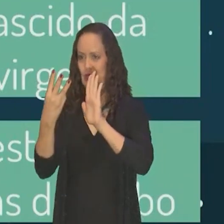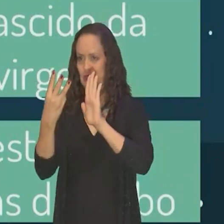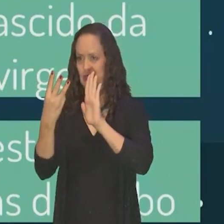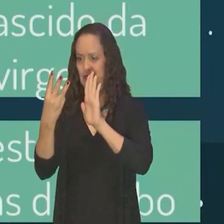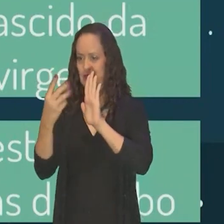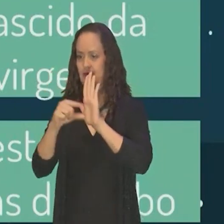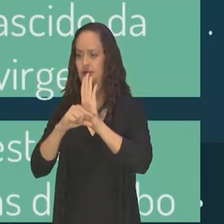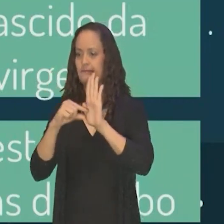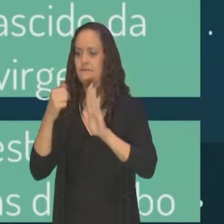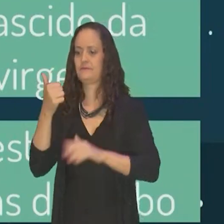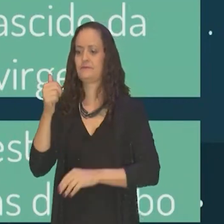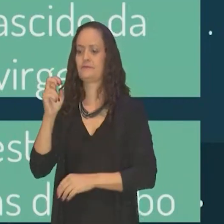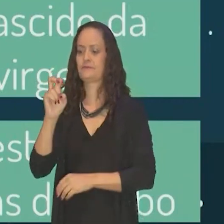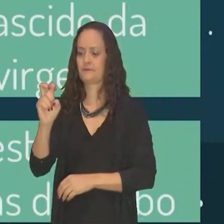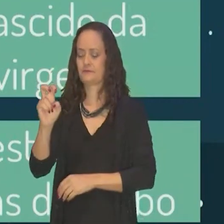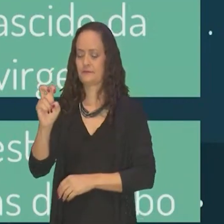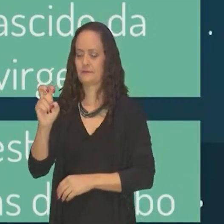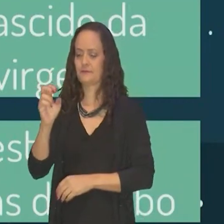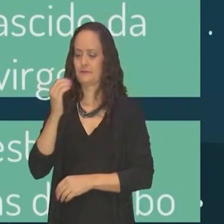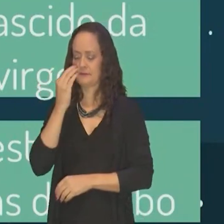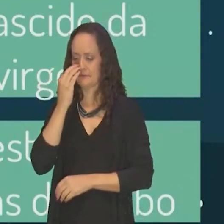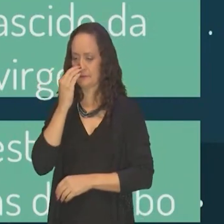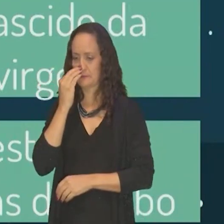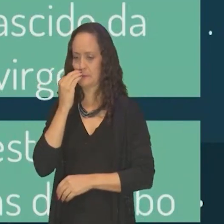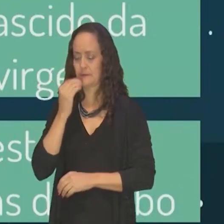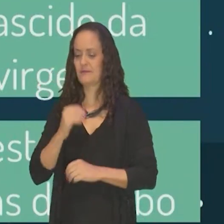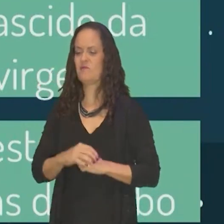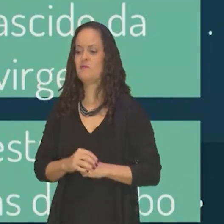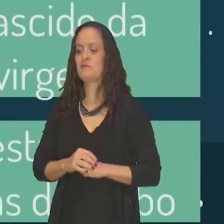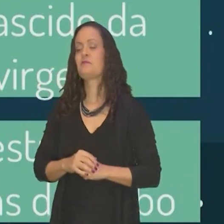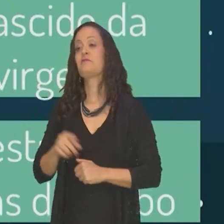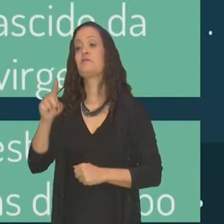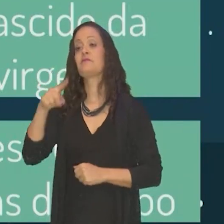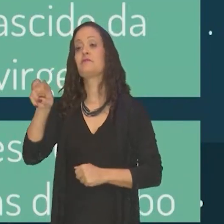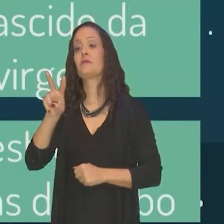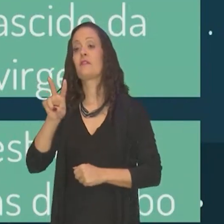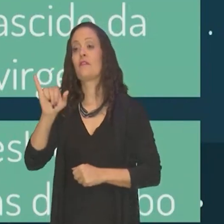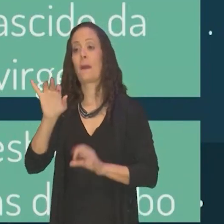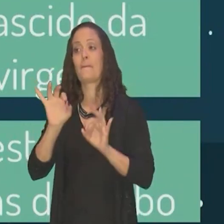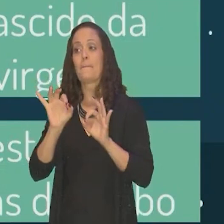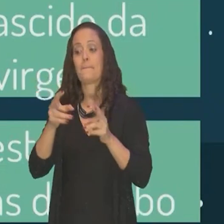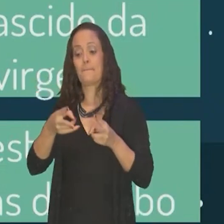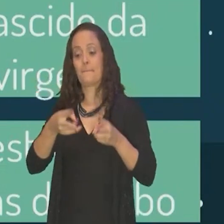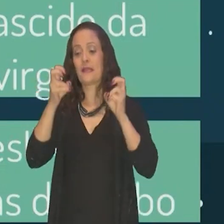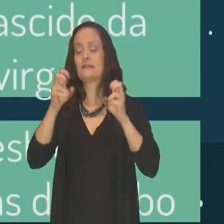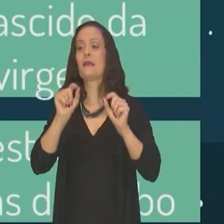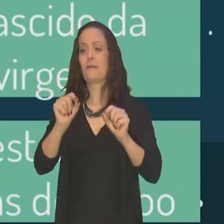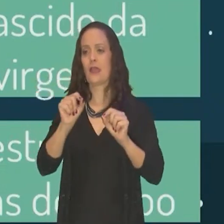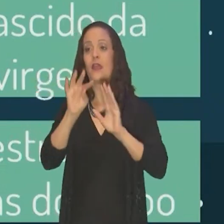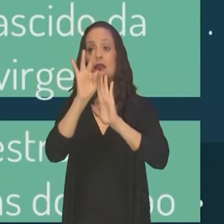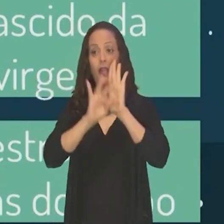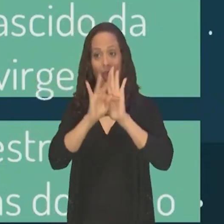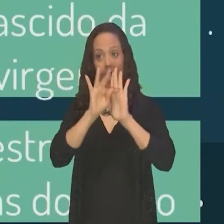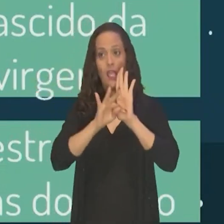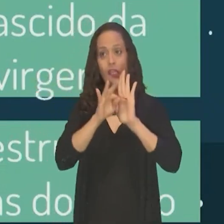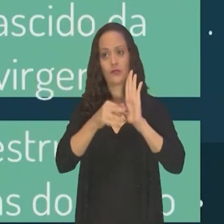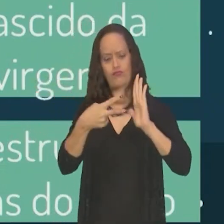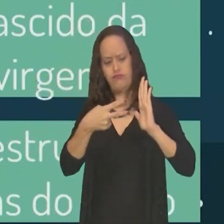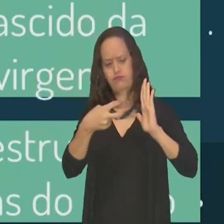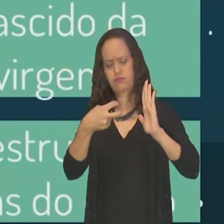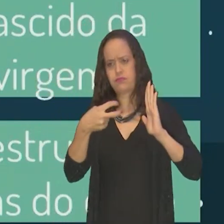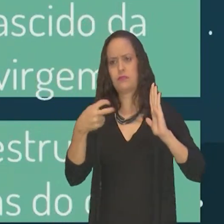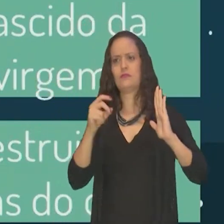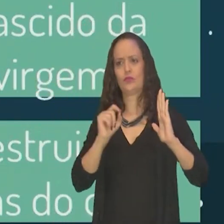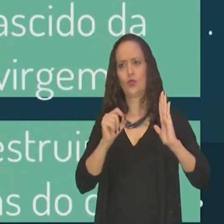Bíblia, Gênesis no capítulo 3, e o irmão poderá perceber o cumprimento desta profecia nos textos que está aí abaixo.